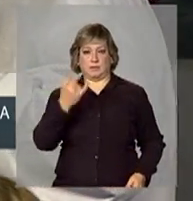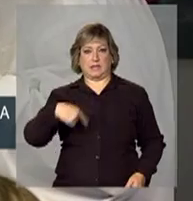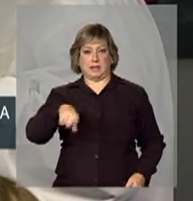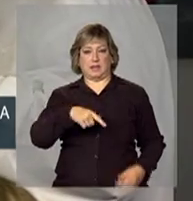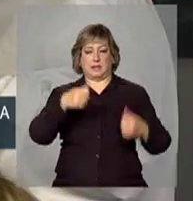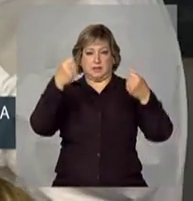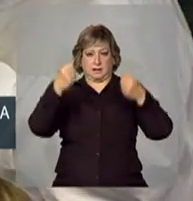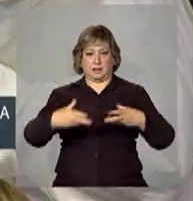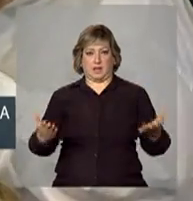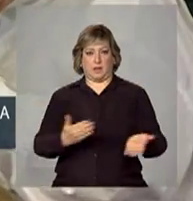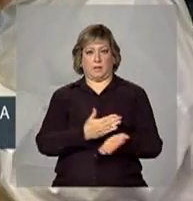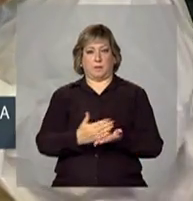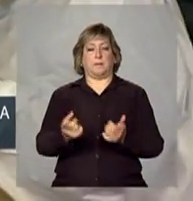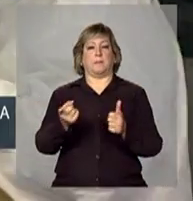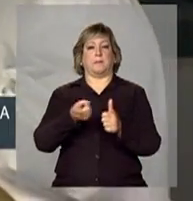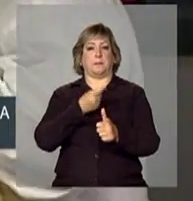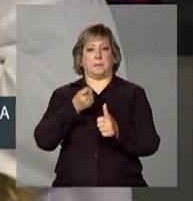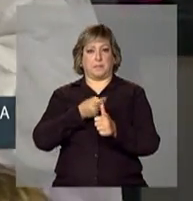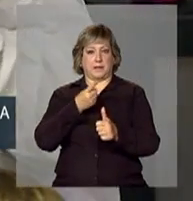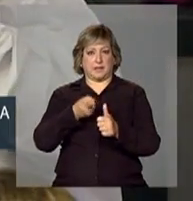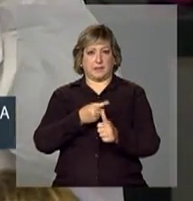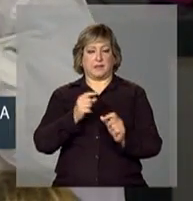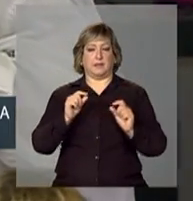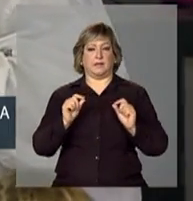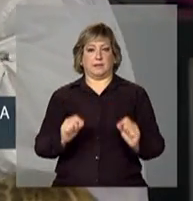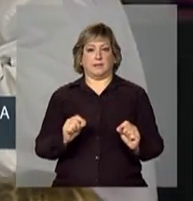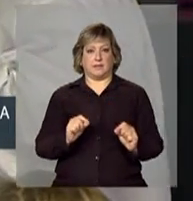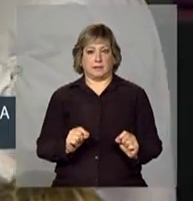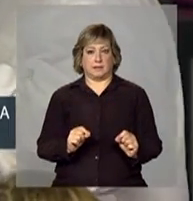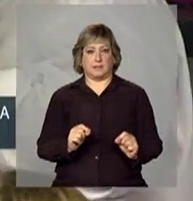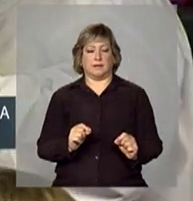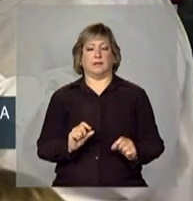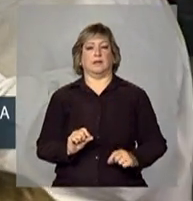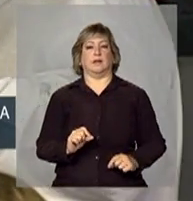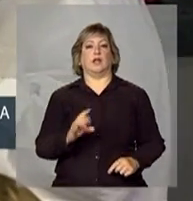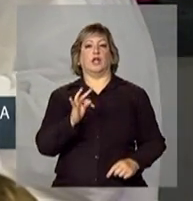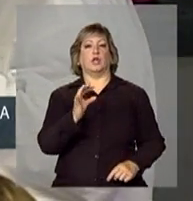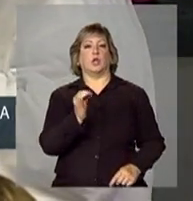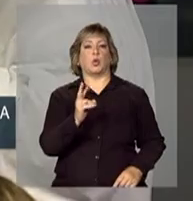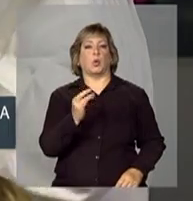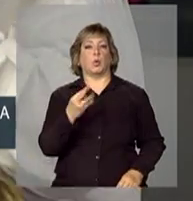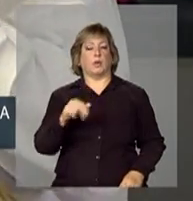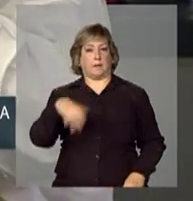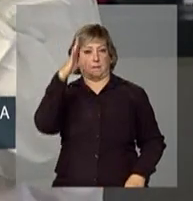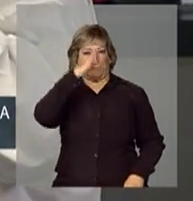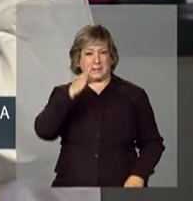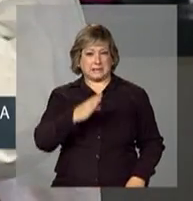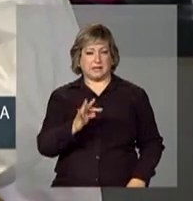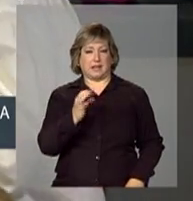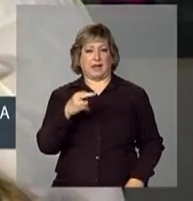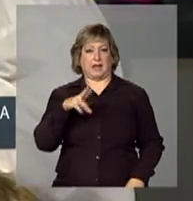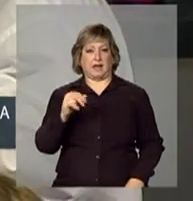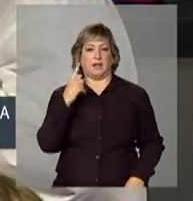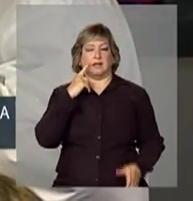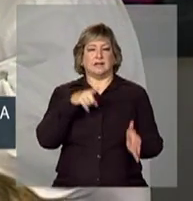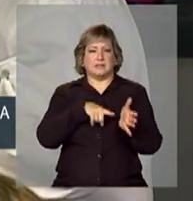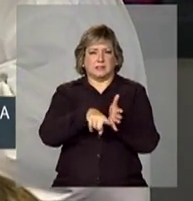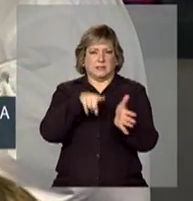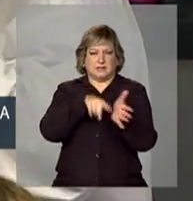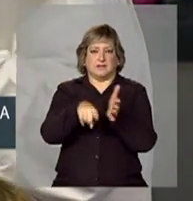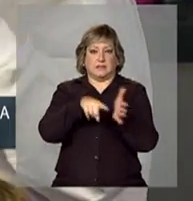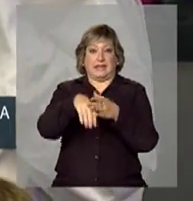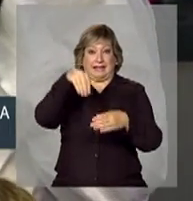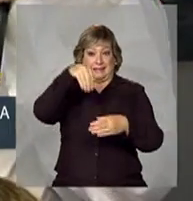apresentação que se segue. Primeiro, a prática da tortura no Brasil com técnica de interrogatório nos quartéis